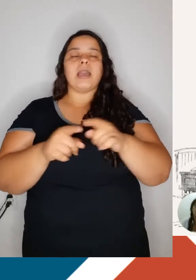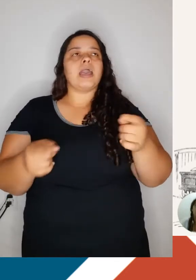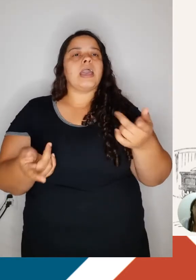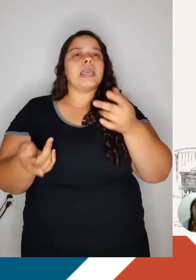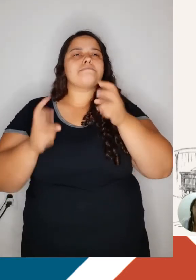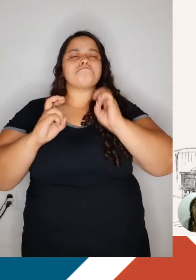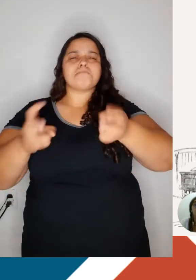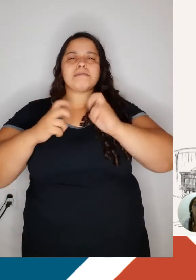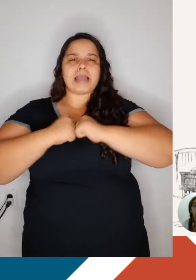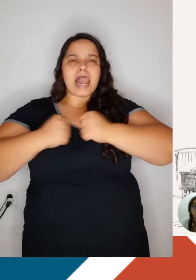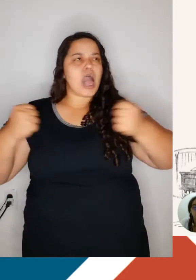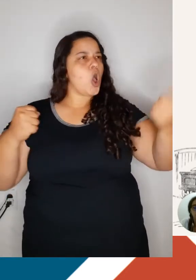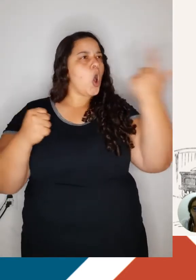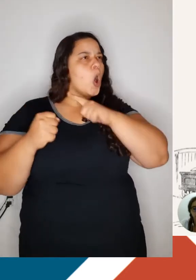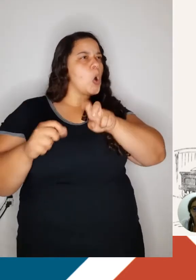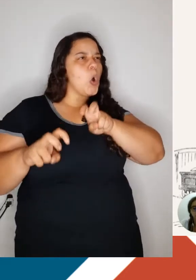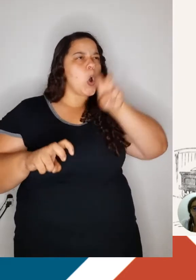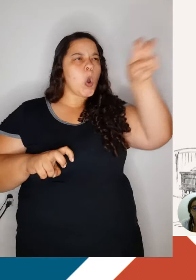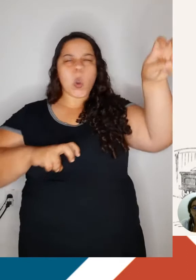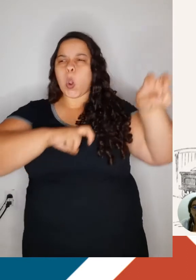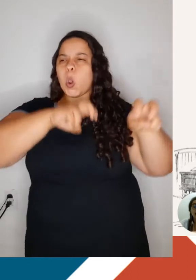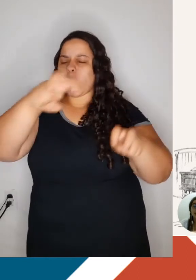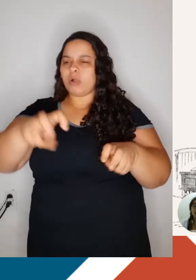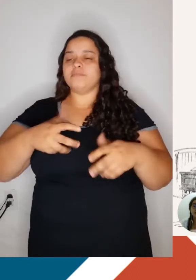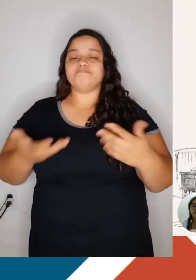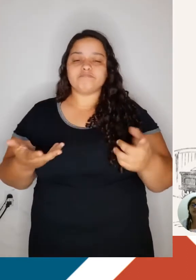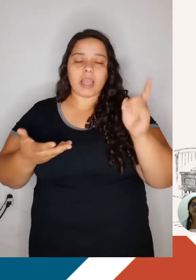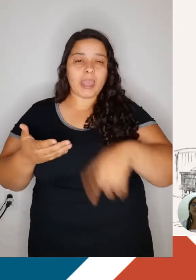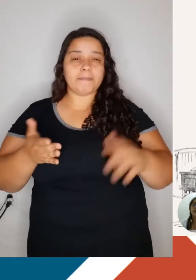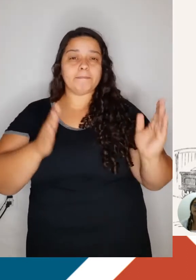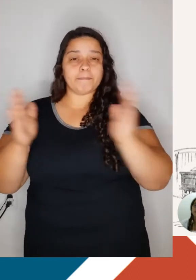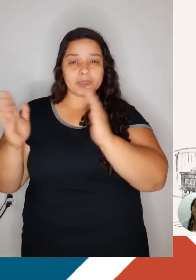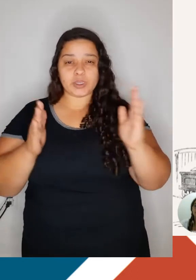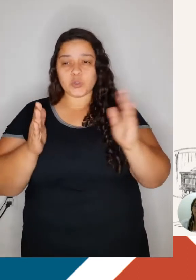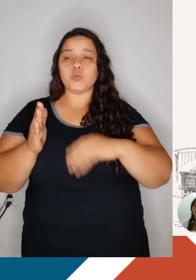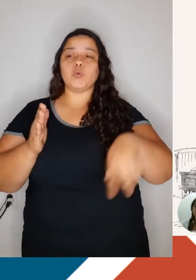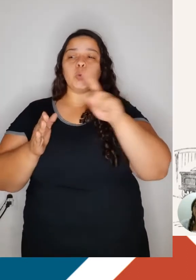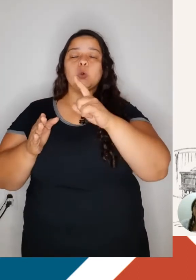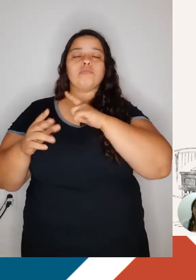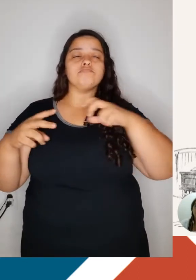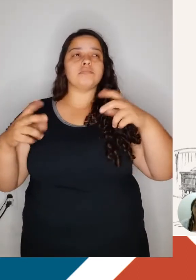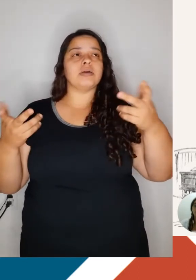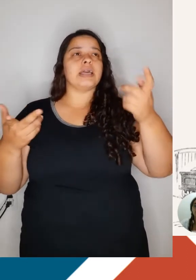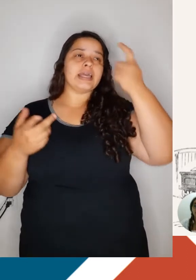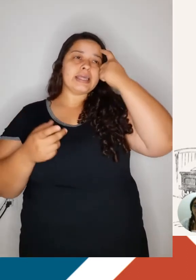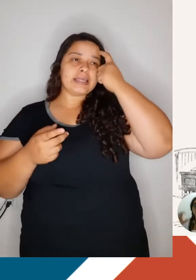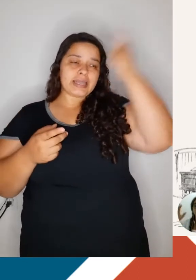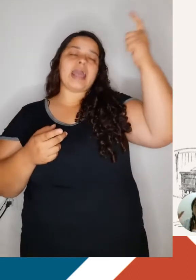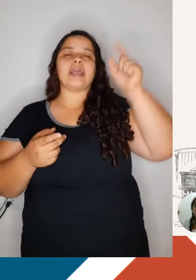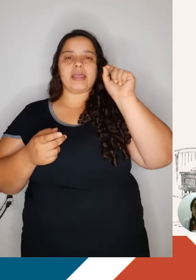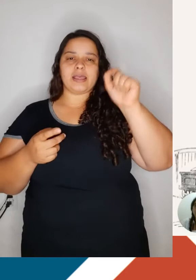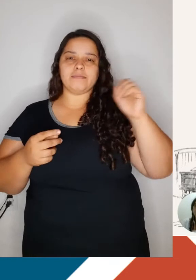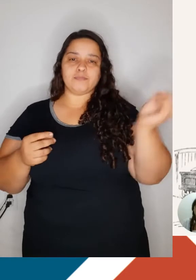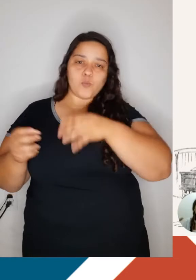as primeiras grandes ferrovias do período. Além disso, vai ser um período atravessado pela circulação de ideias